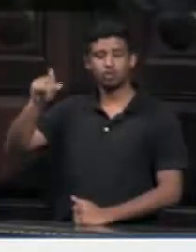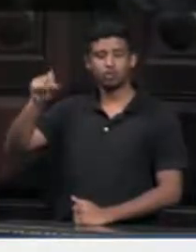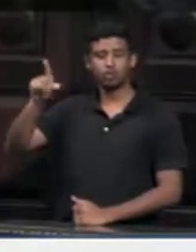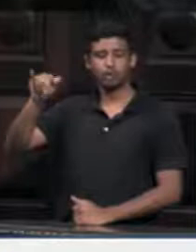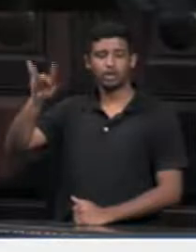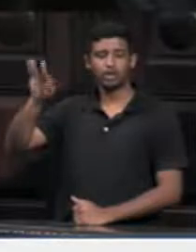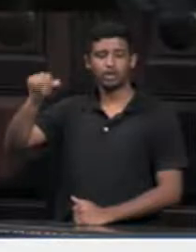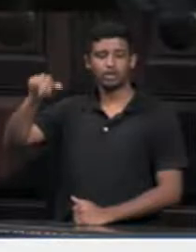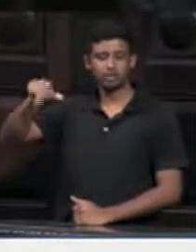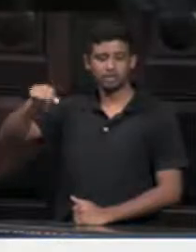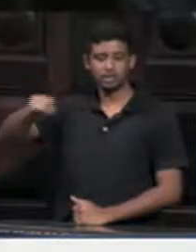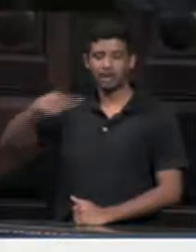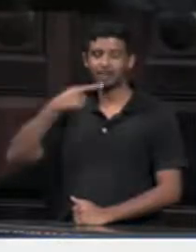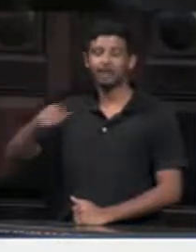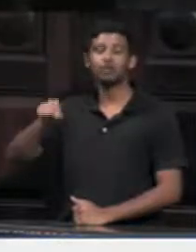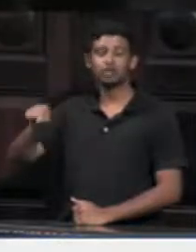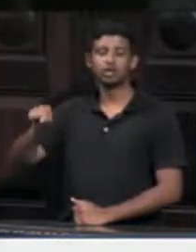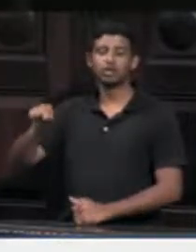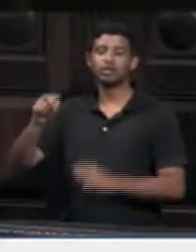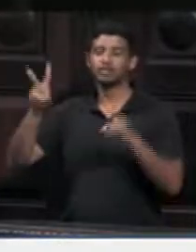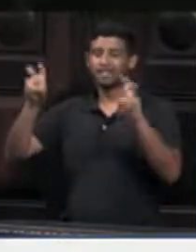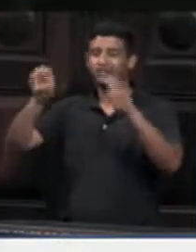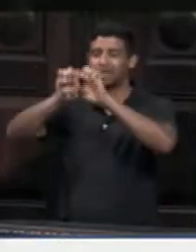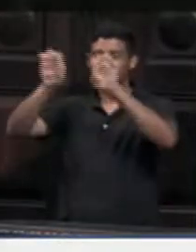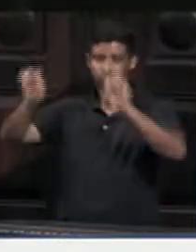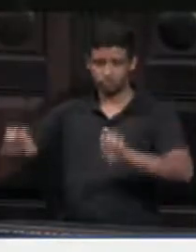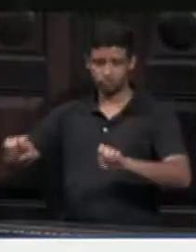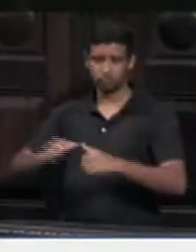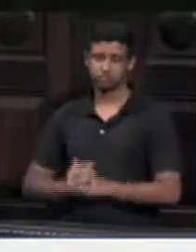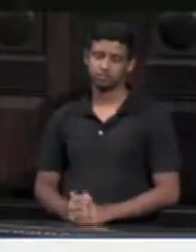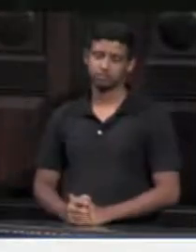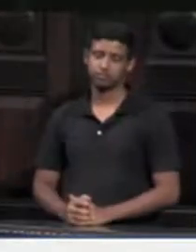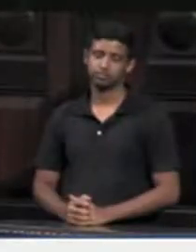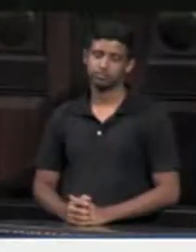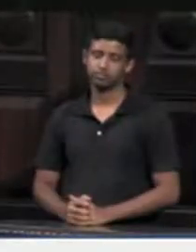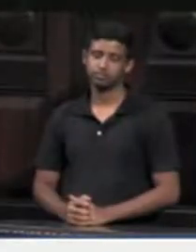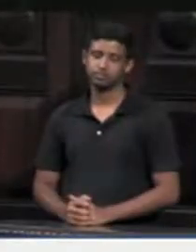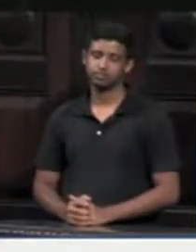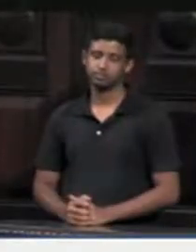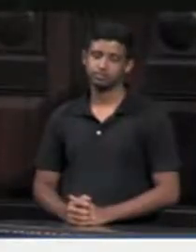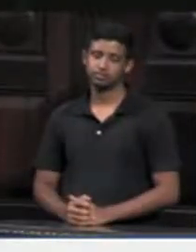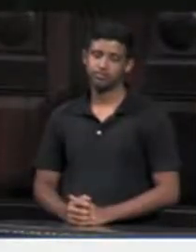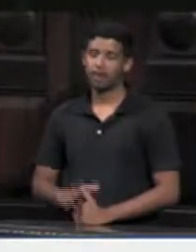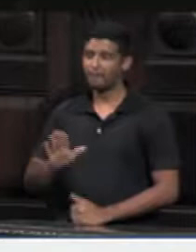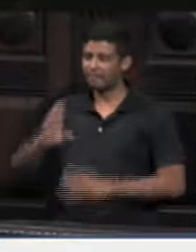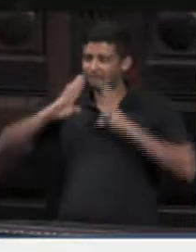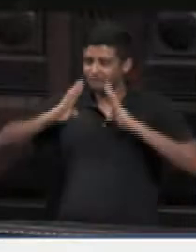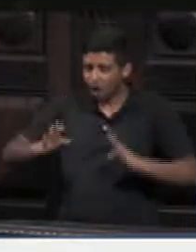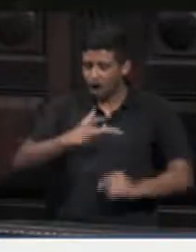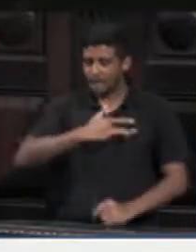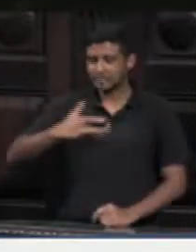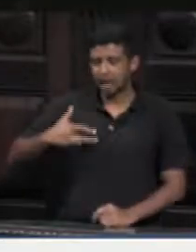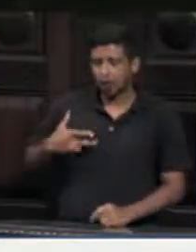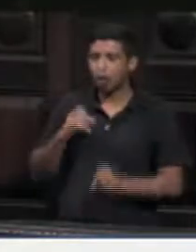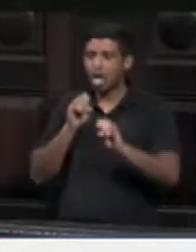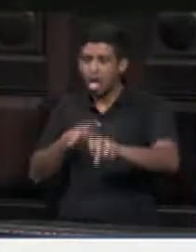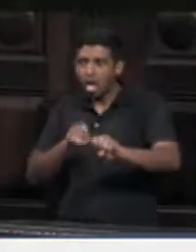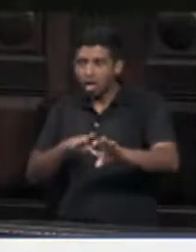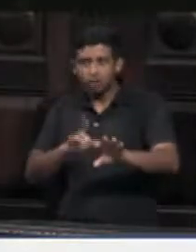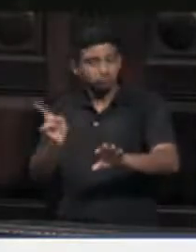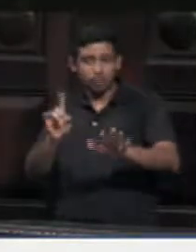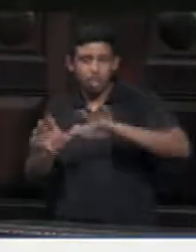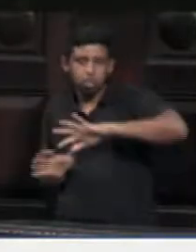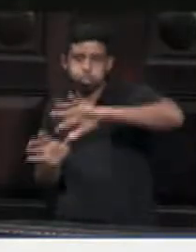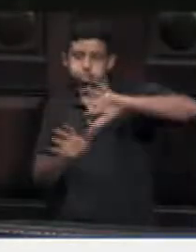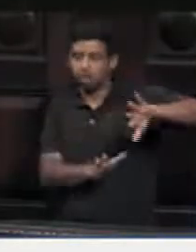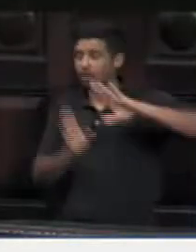à infraestrutura e não, infelizmente, à saúde, à educação, à